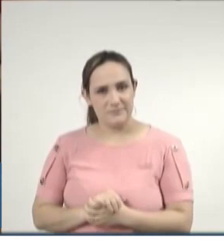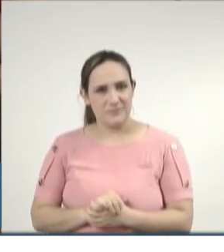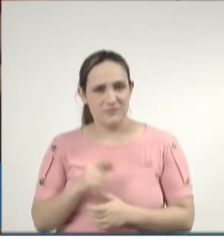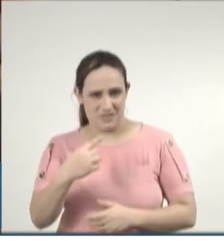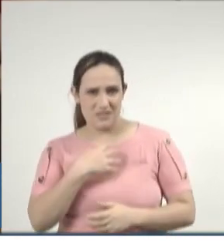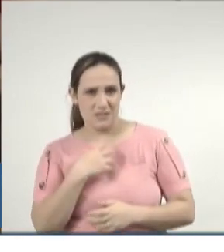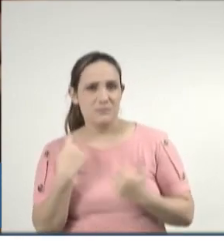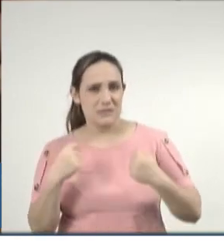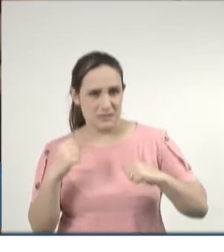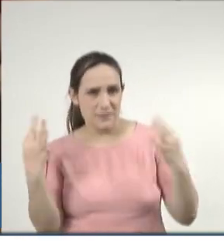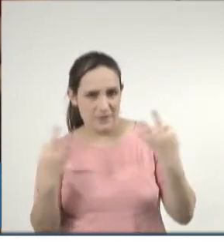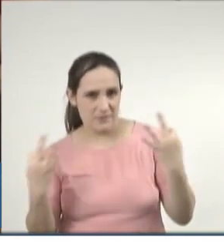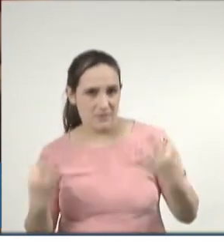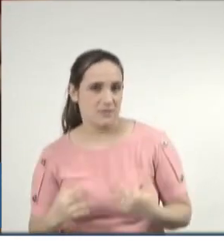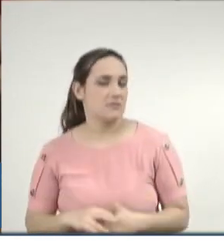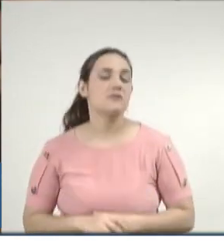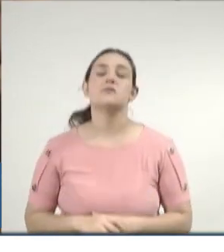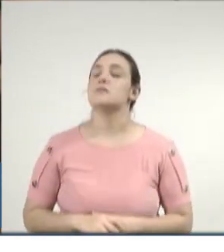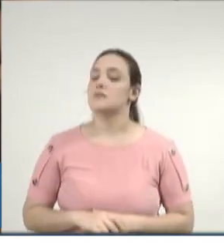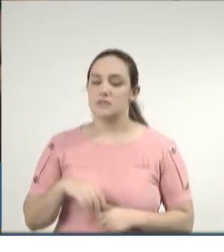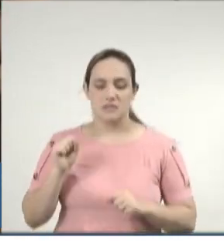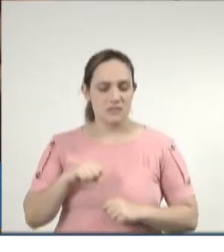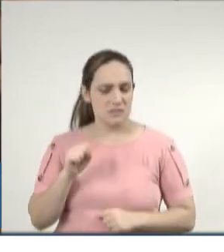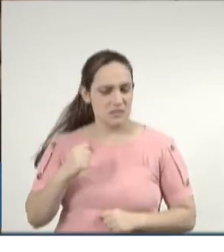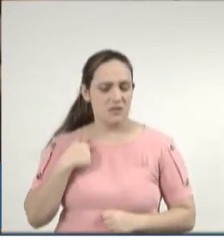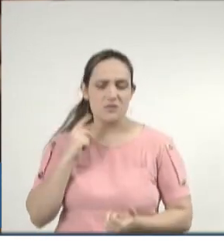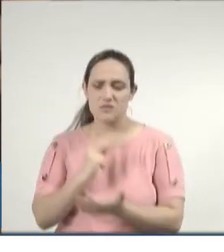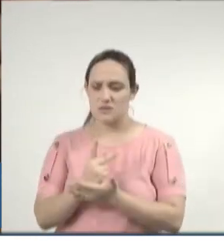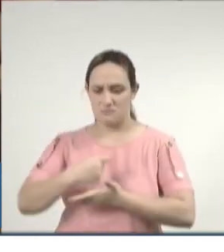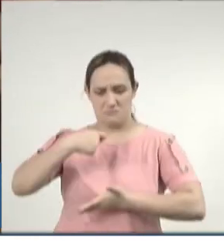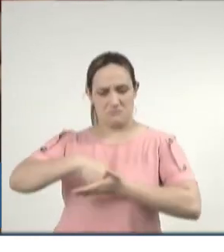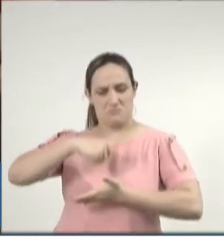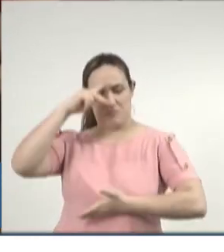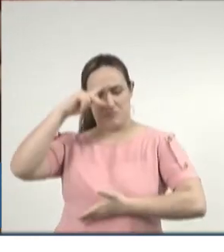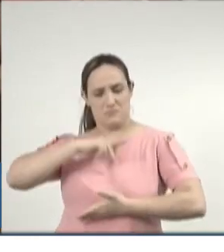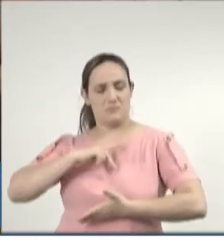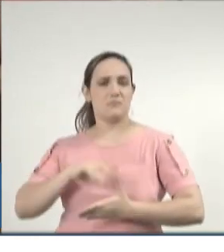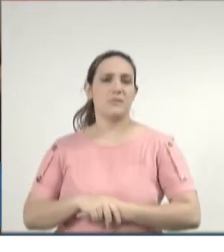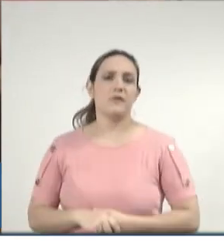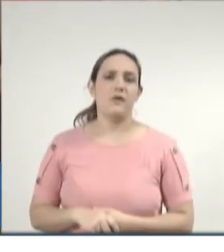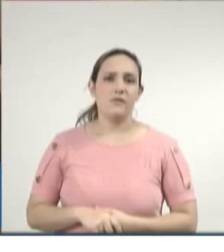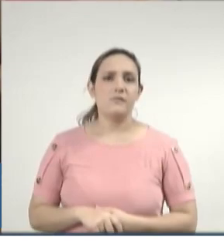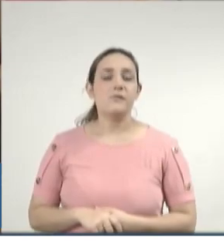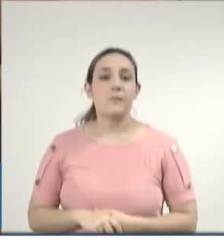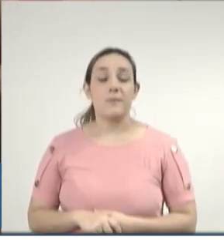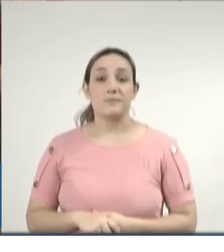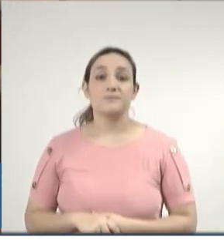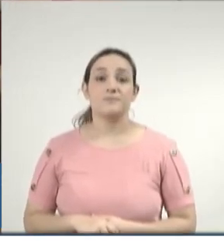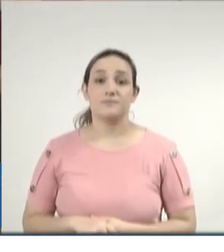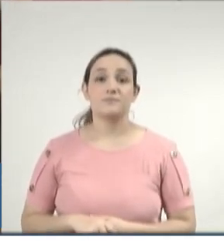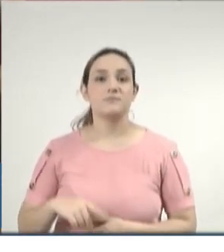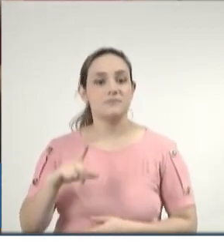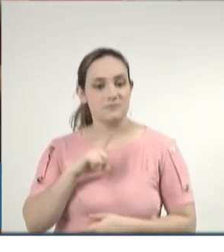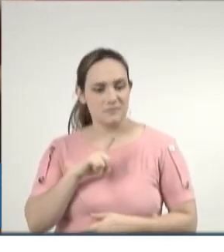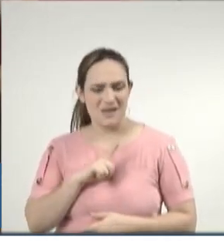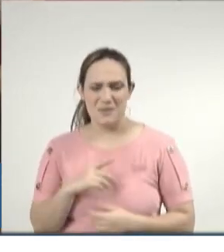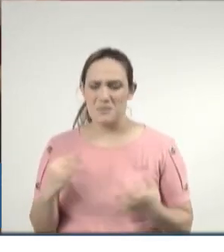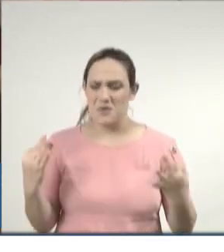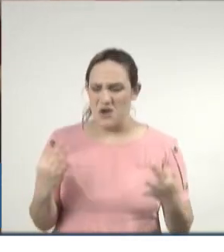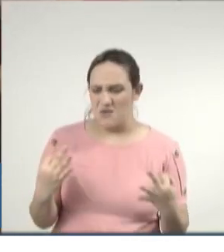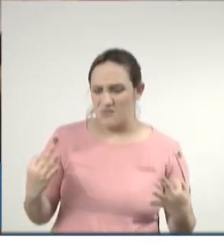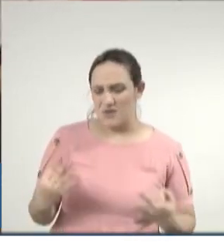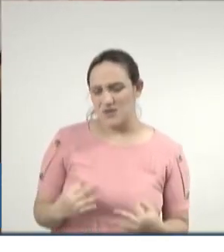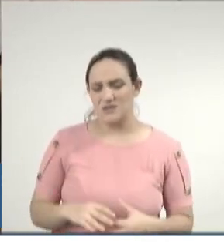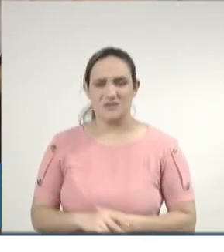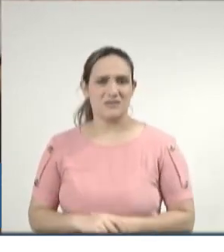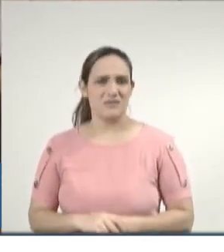perfeita? Totalmente, eu vivo me cobrando, né? É uma eu acho cobrança que todas, social muito grande, né? A gente tem essa cobrança do